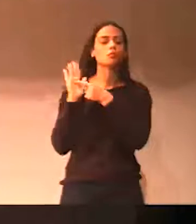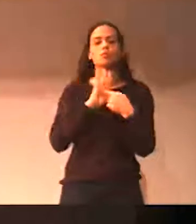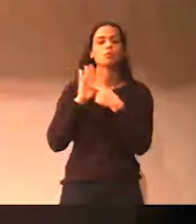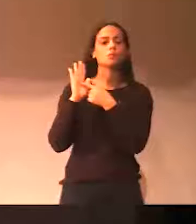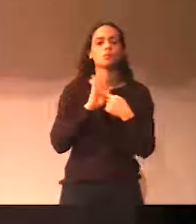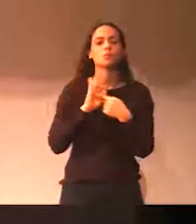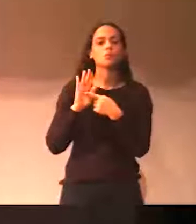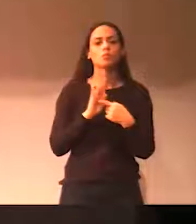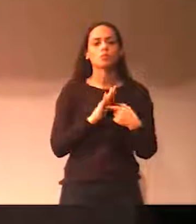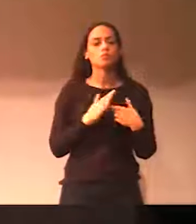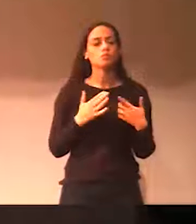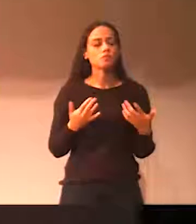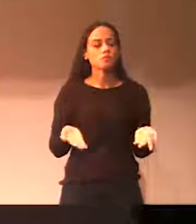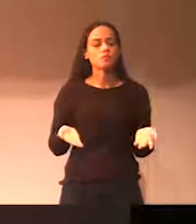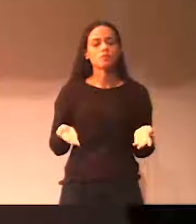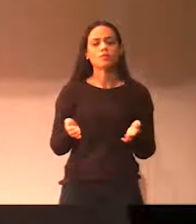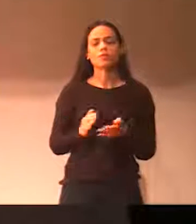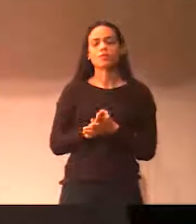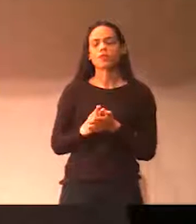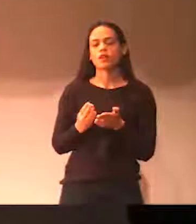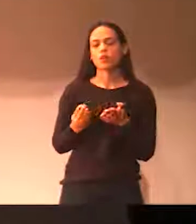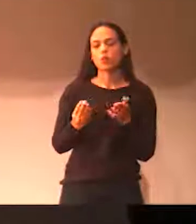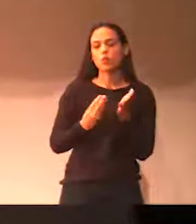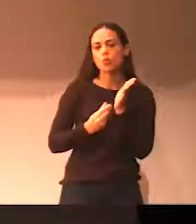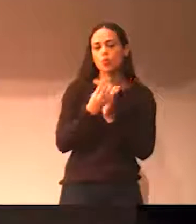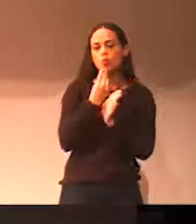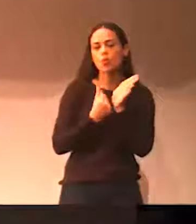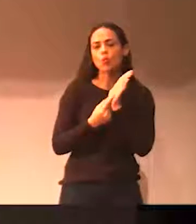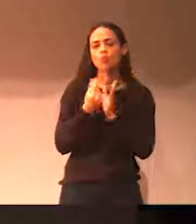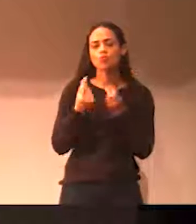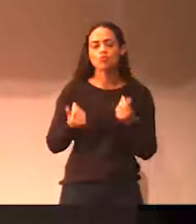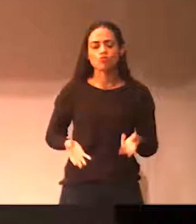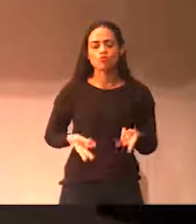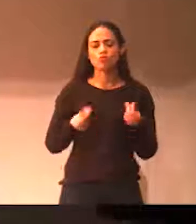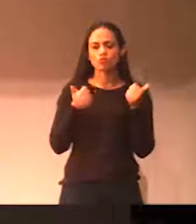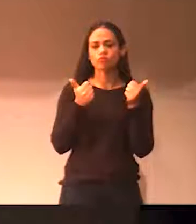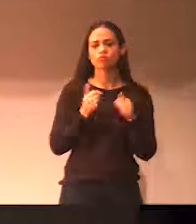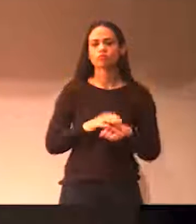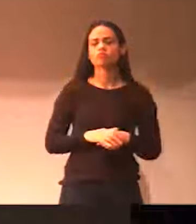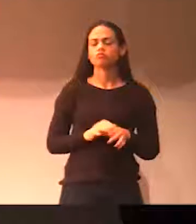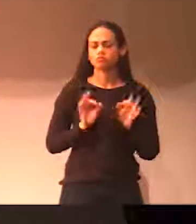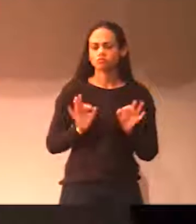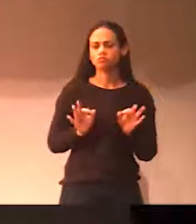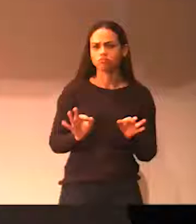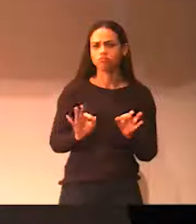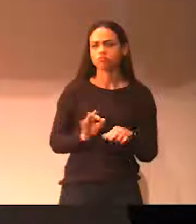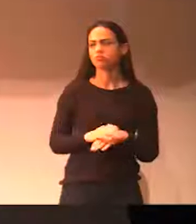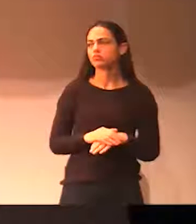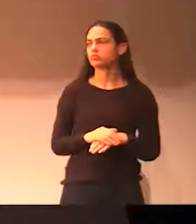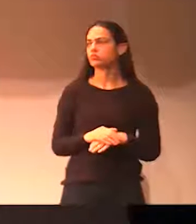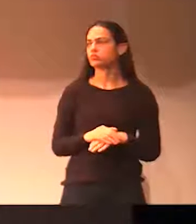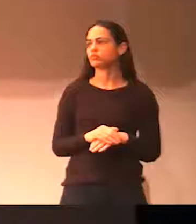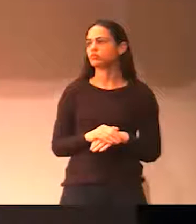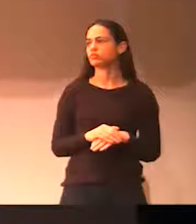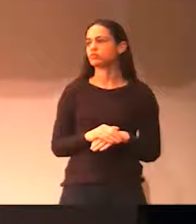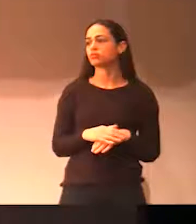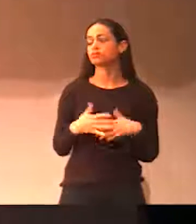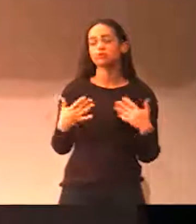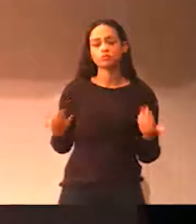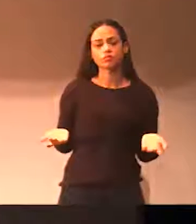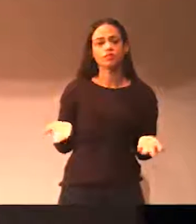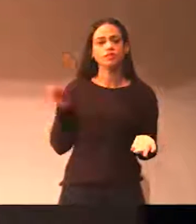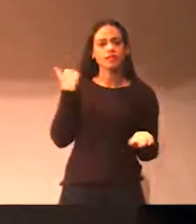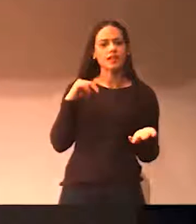isso é a favor das contas e que as contas não foram transitadas em julgado, elas foram julgadas sim, né? Teoricamente em primeira